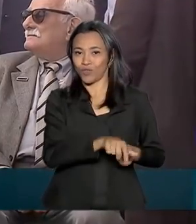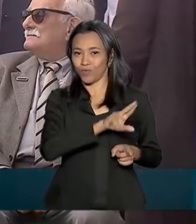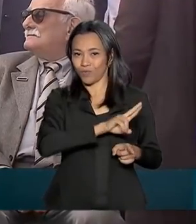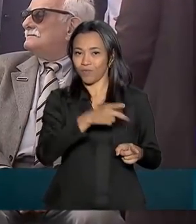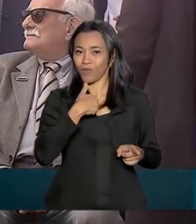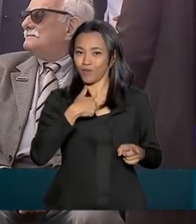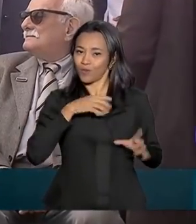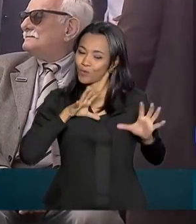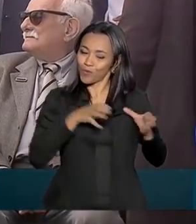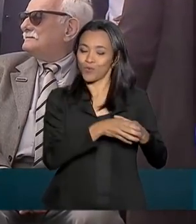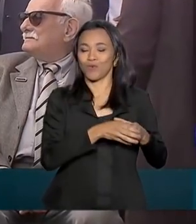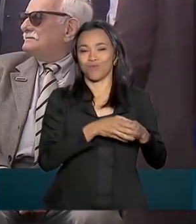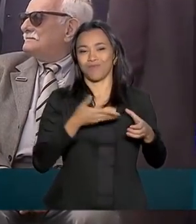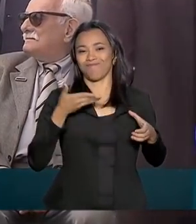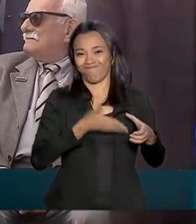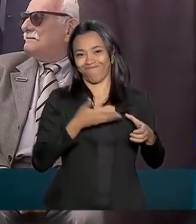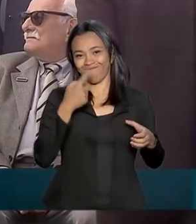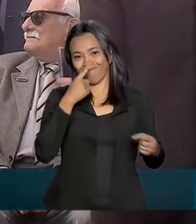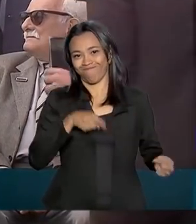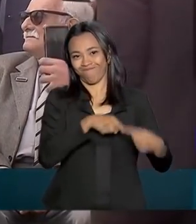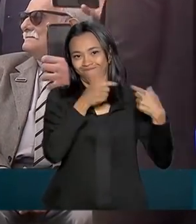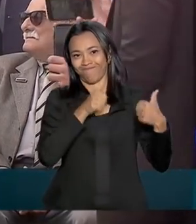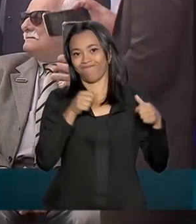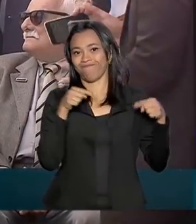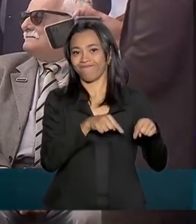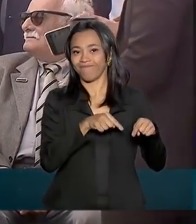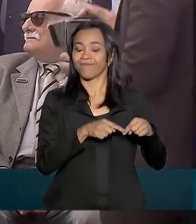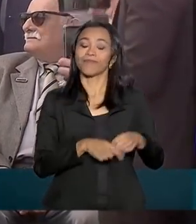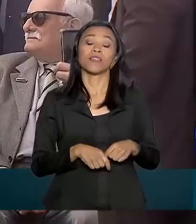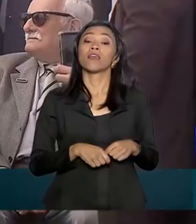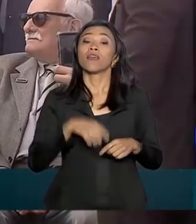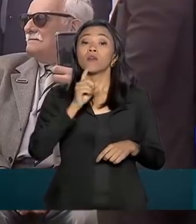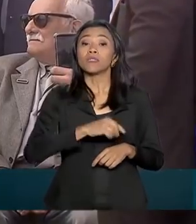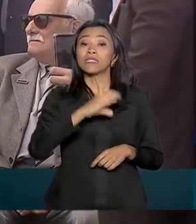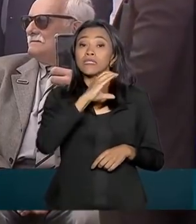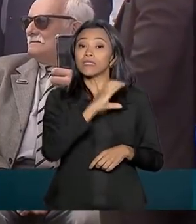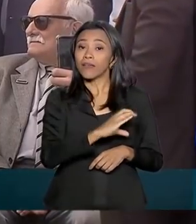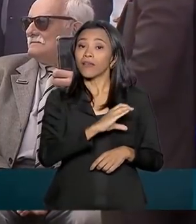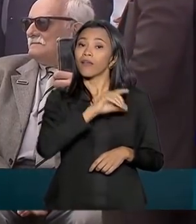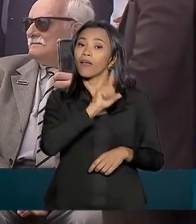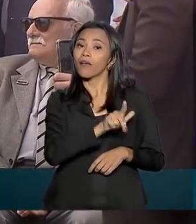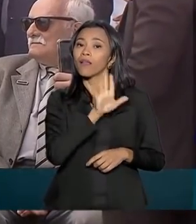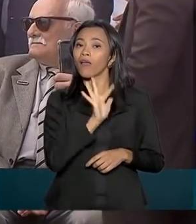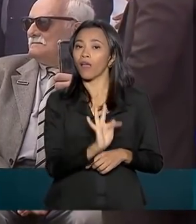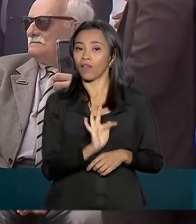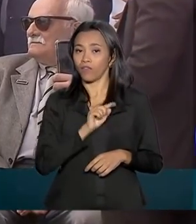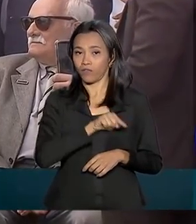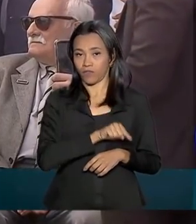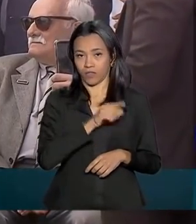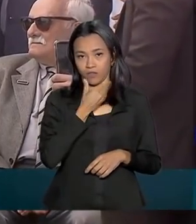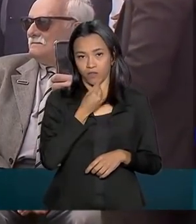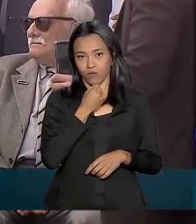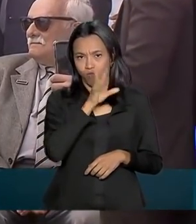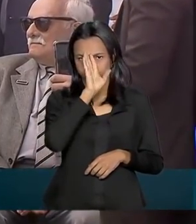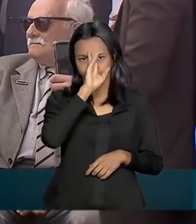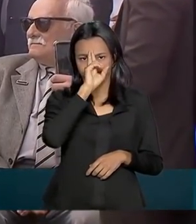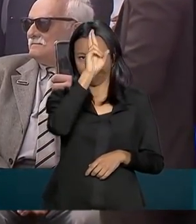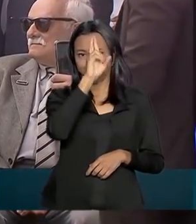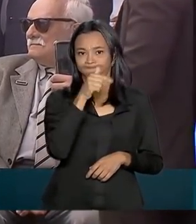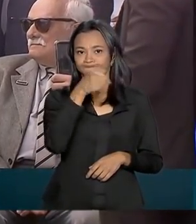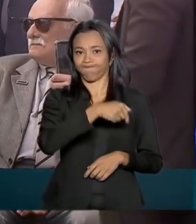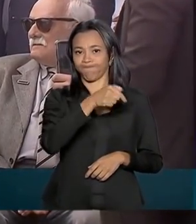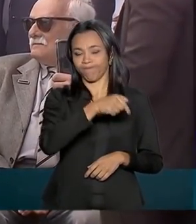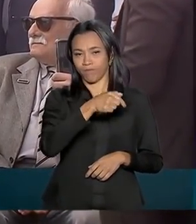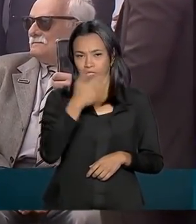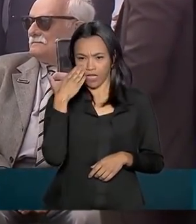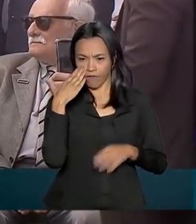de artilharia e ele foi o cnf o comandante da linha de